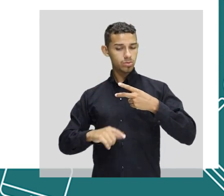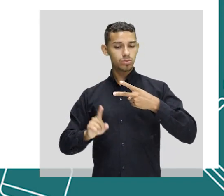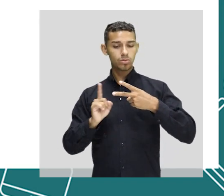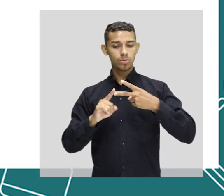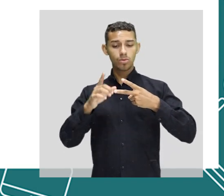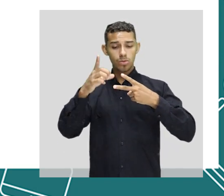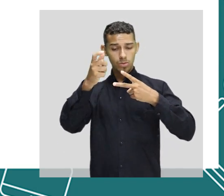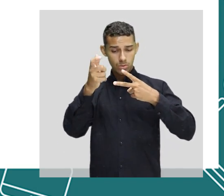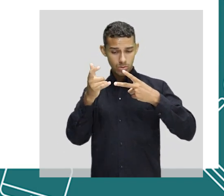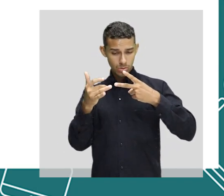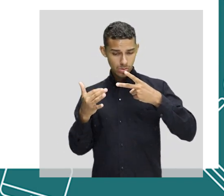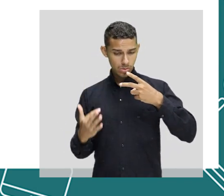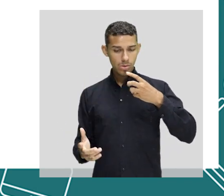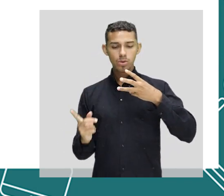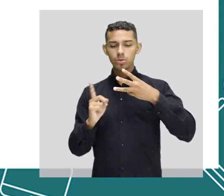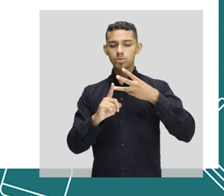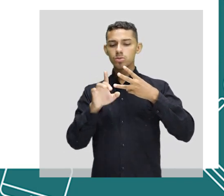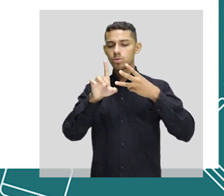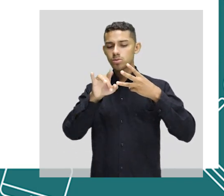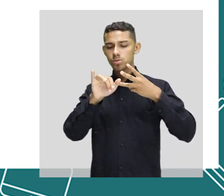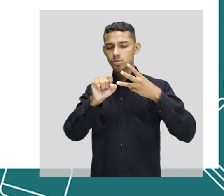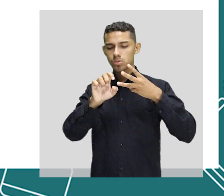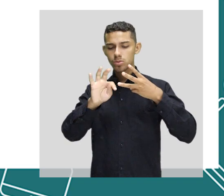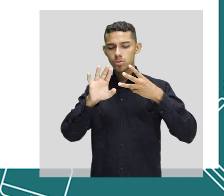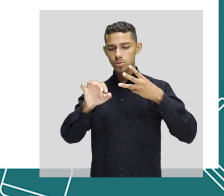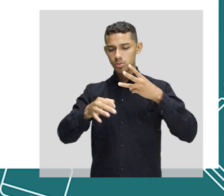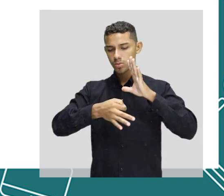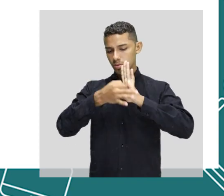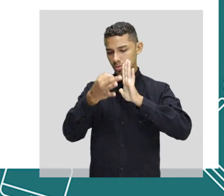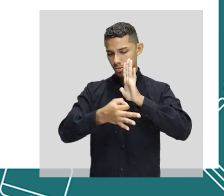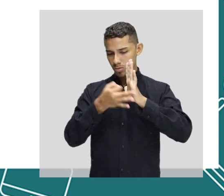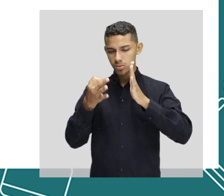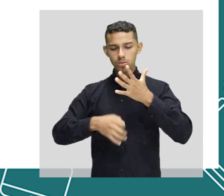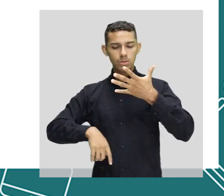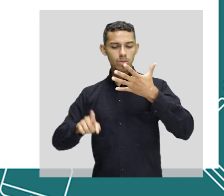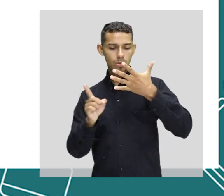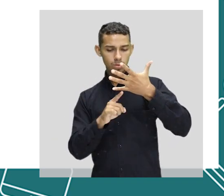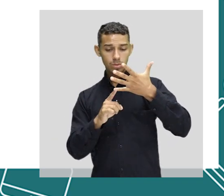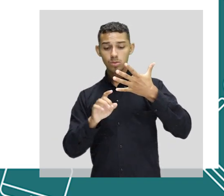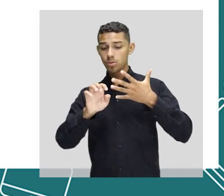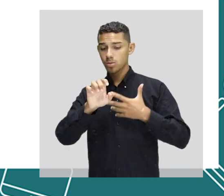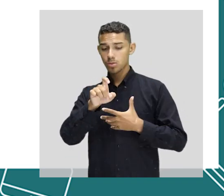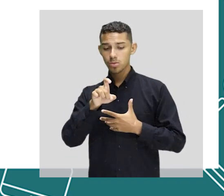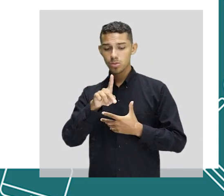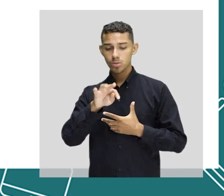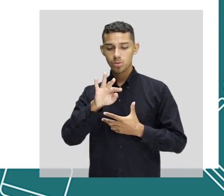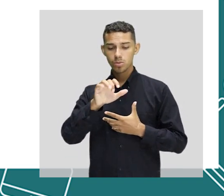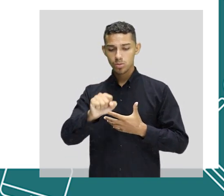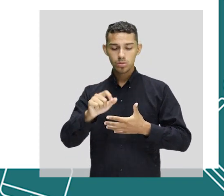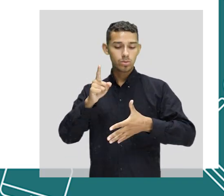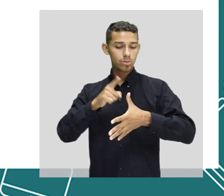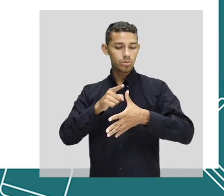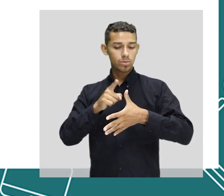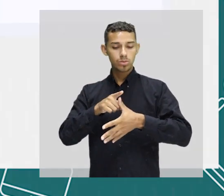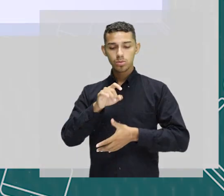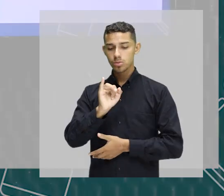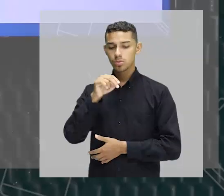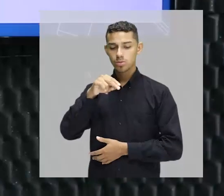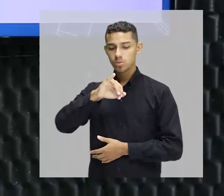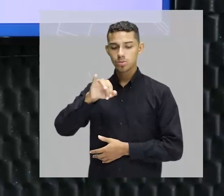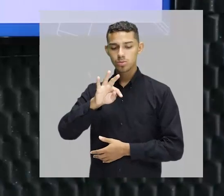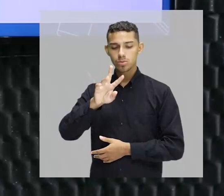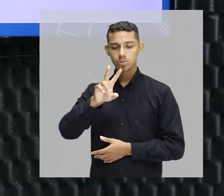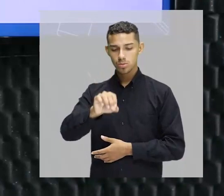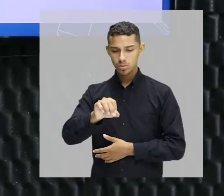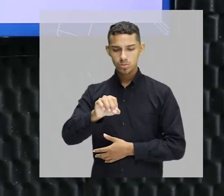o descritivo, o dissertativo argumentativo, o expositivo e o injuntivo. Cada